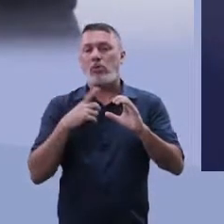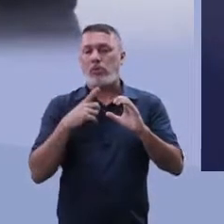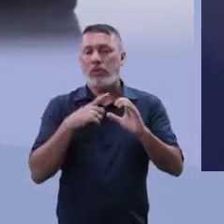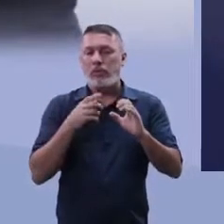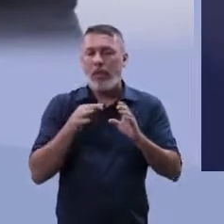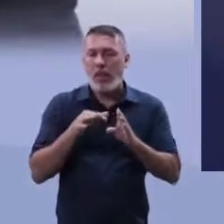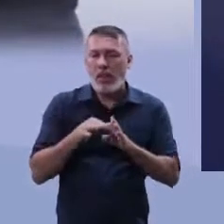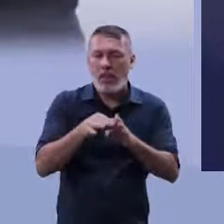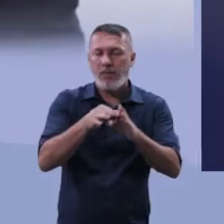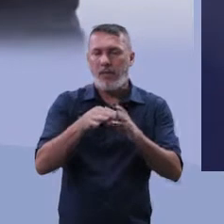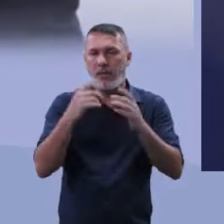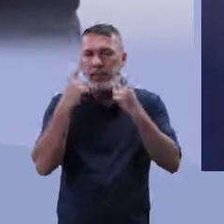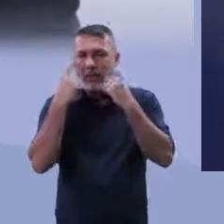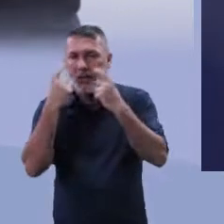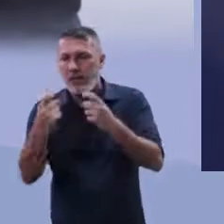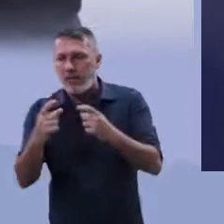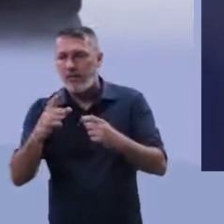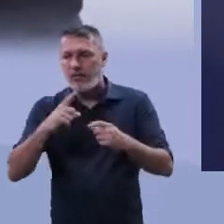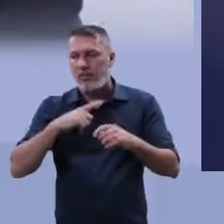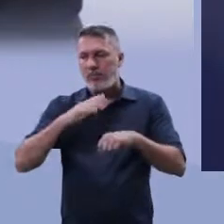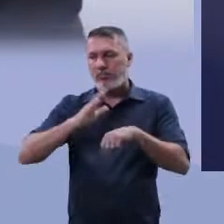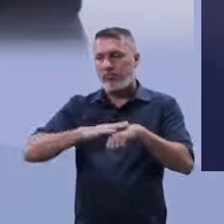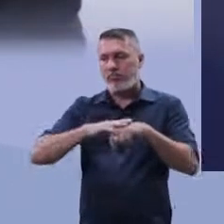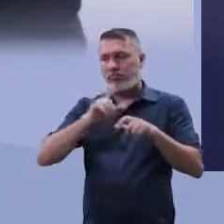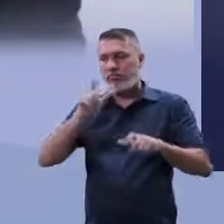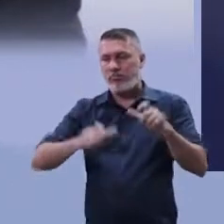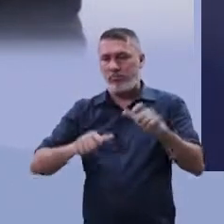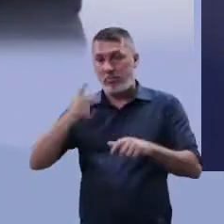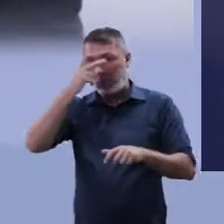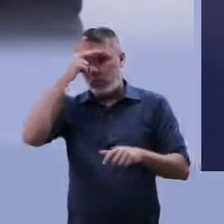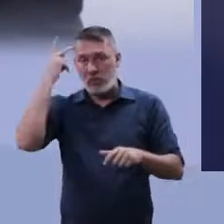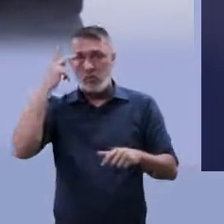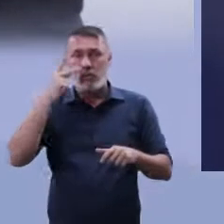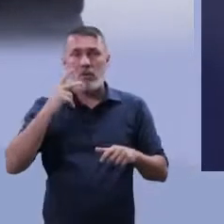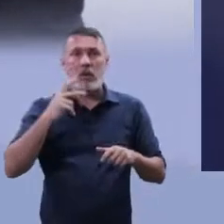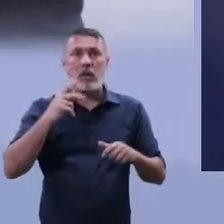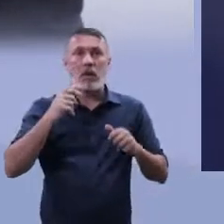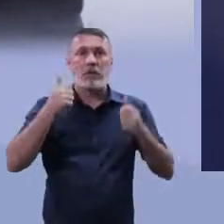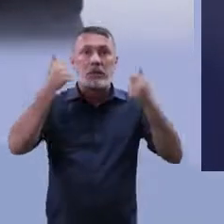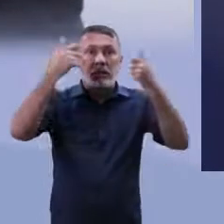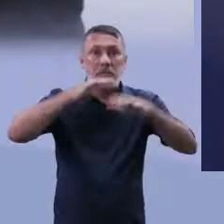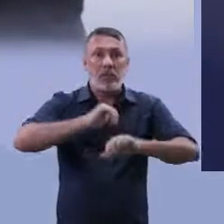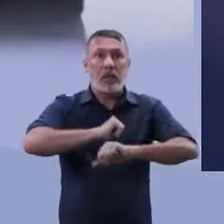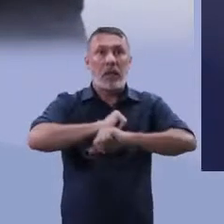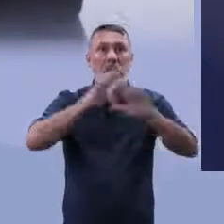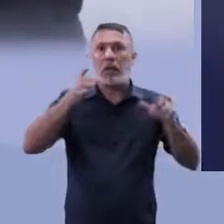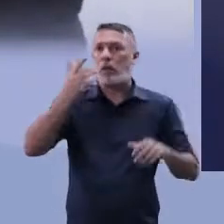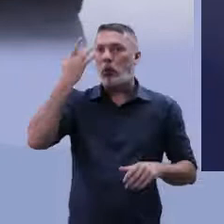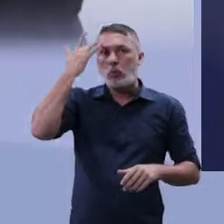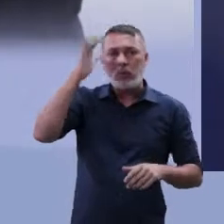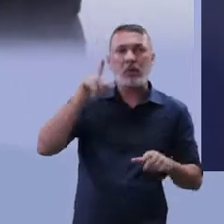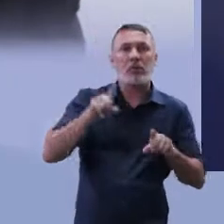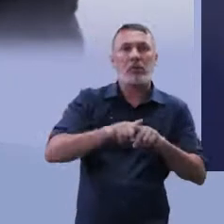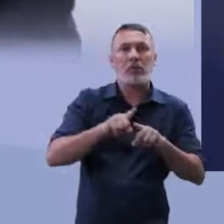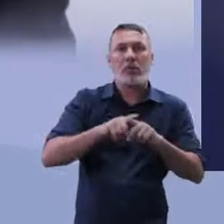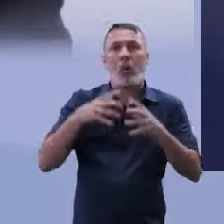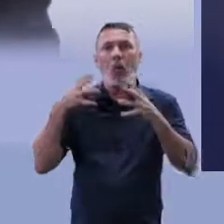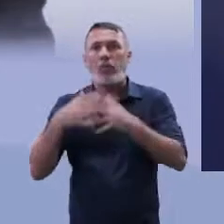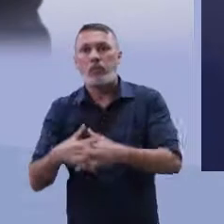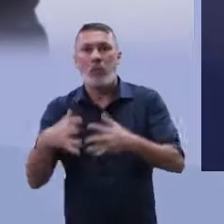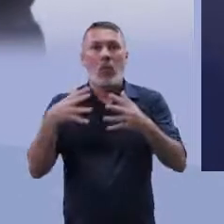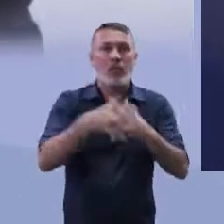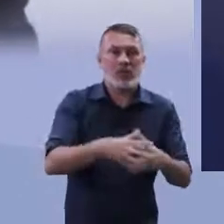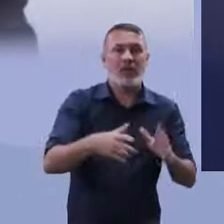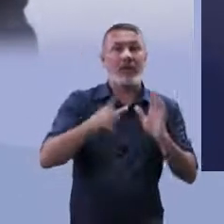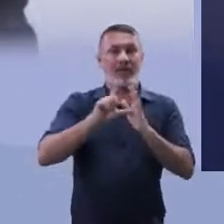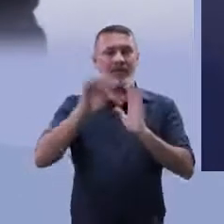ó. Guiado por interesses, de modo que suas ações são imprevisíveis e inconstantes. Então, o que ele está